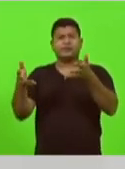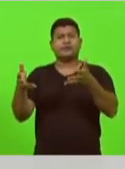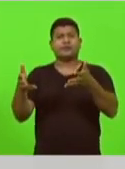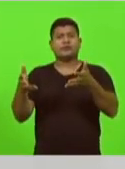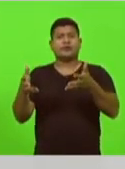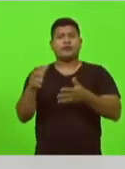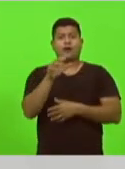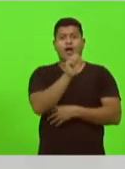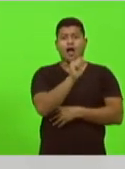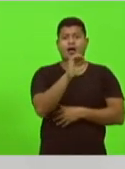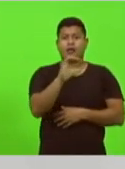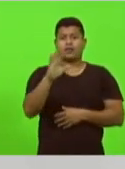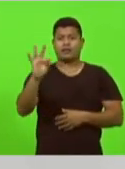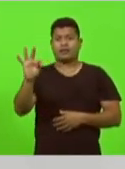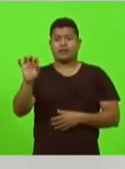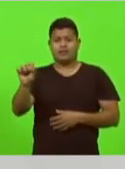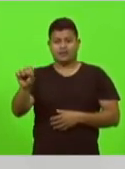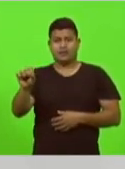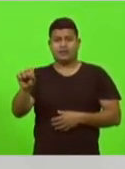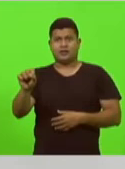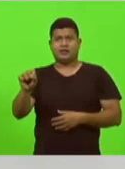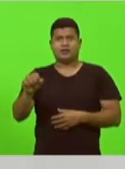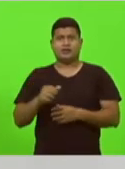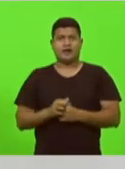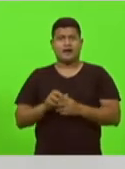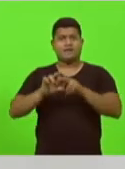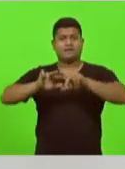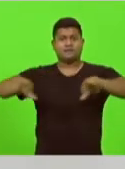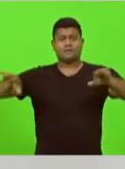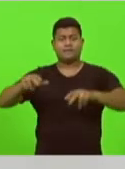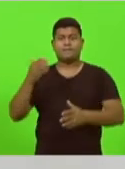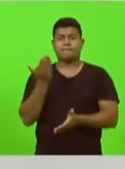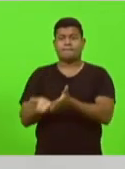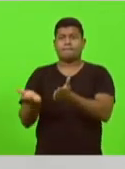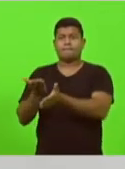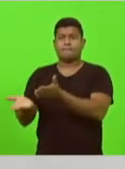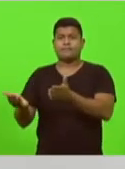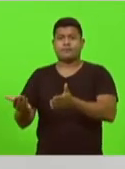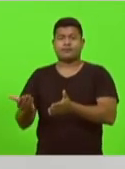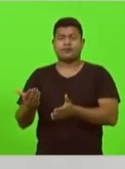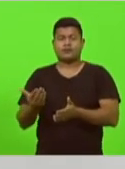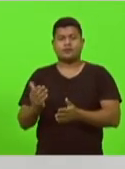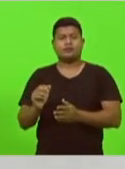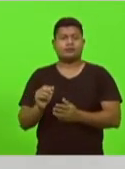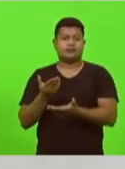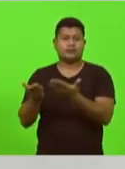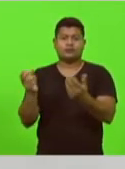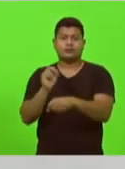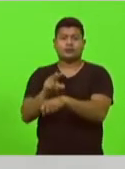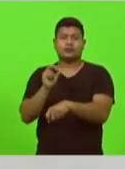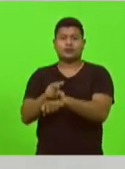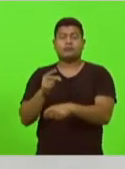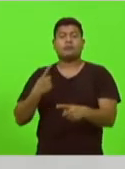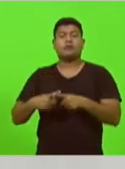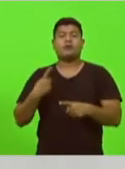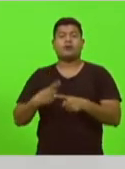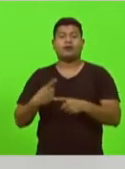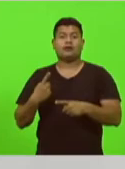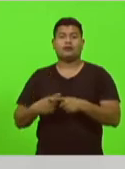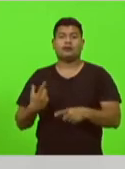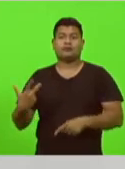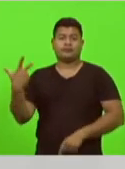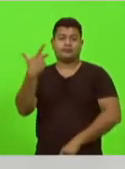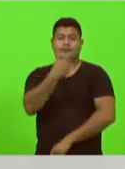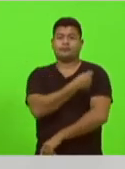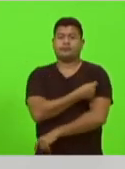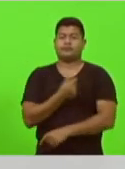ACTs, que vários perderam a oportunidade de ser ACT em escola pública, porque não